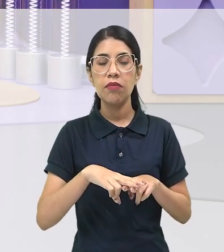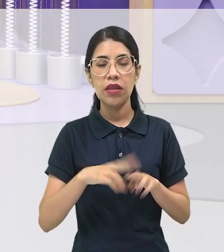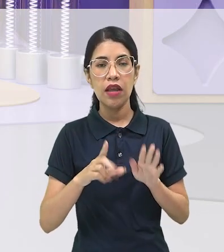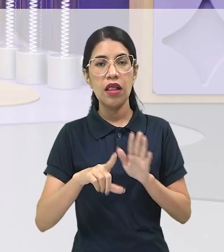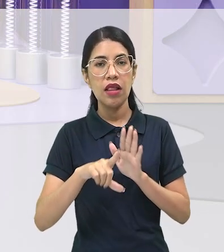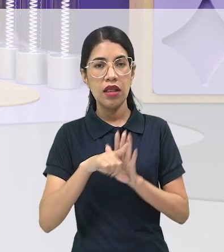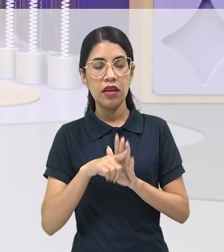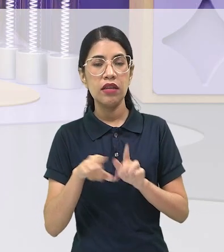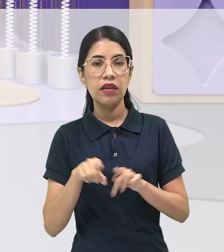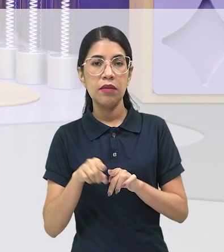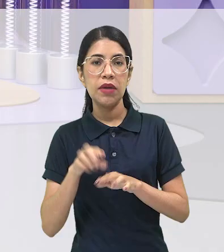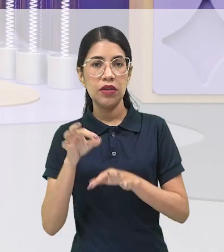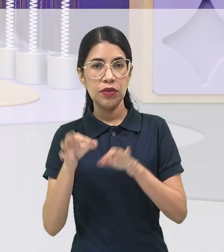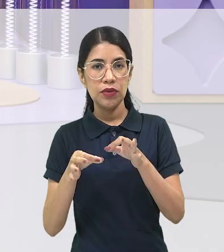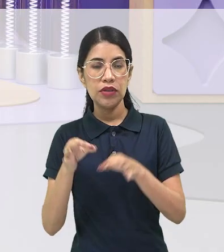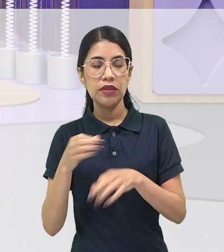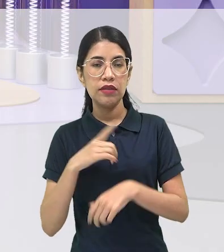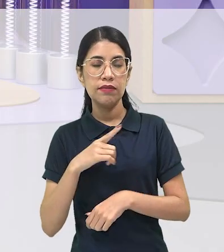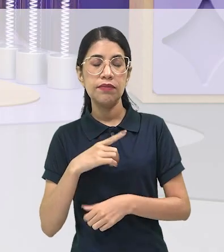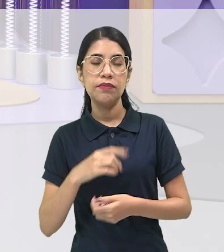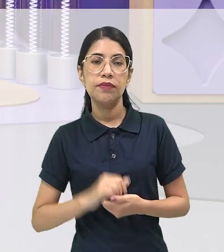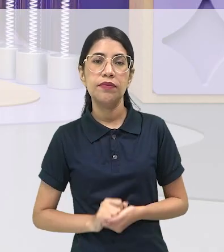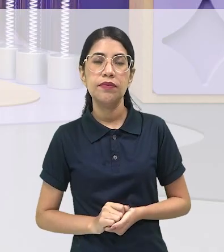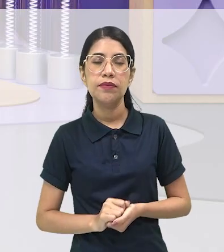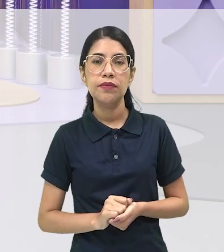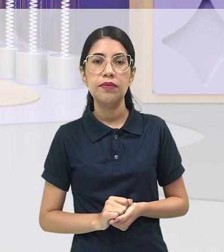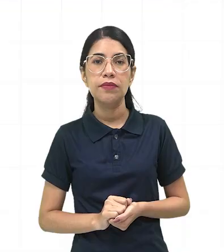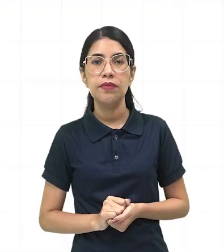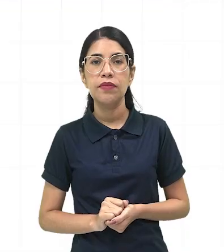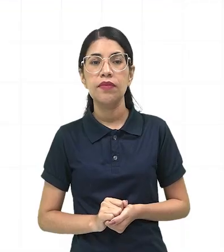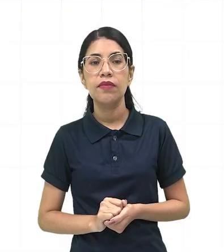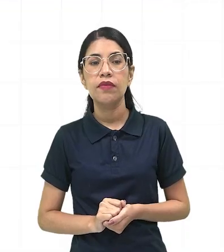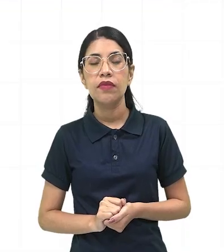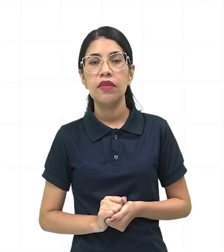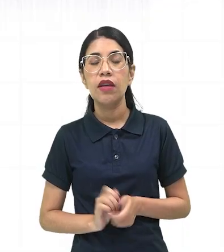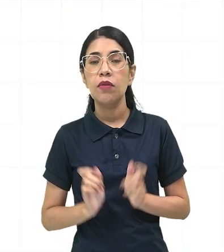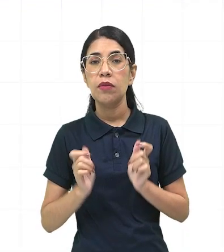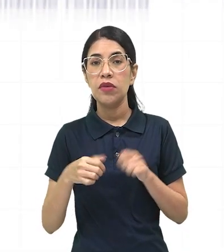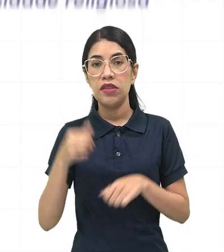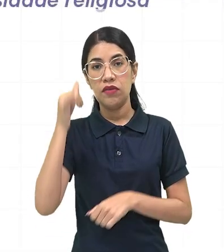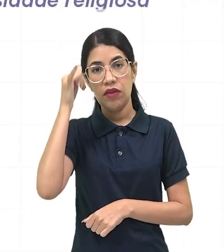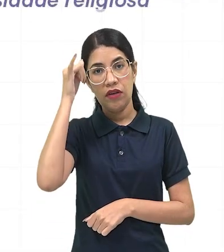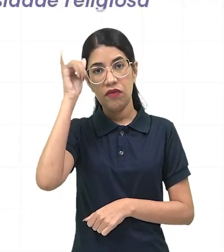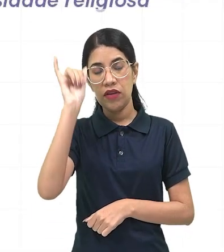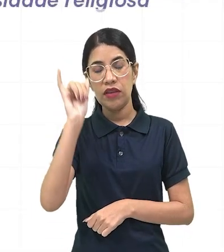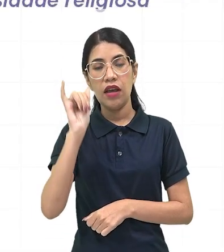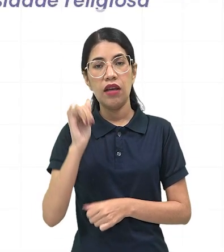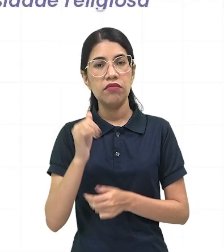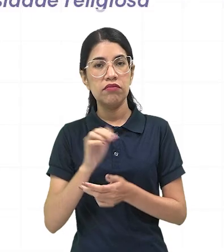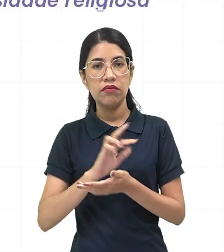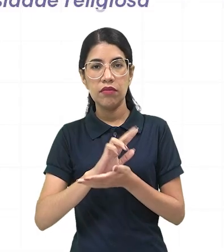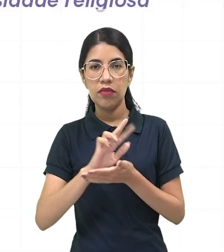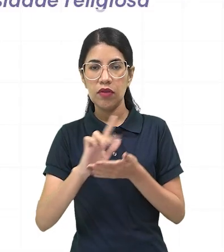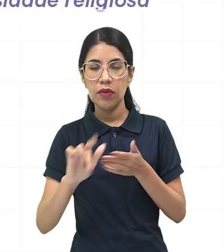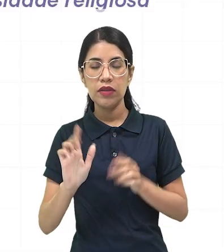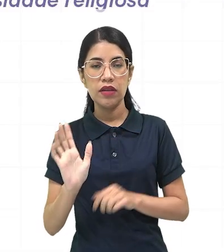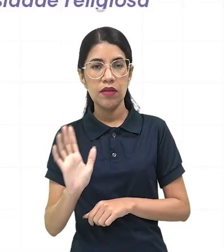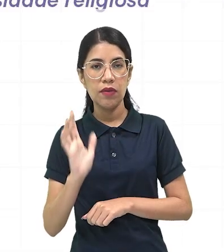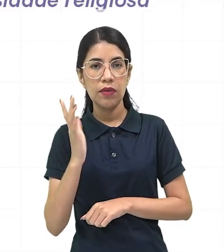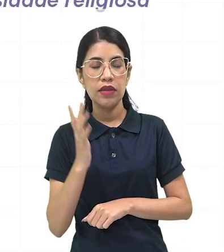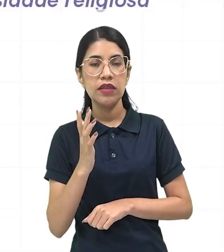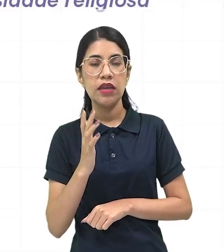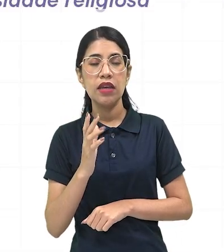jurisprudência, pelas leis brasileiras. Vamos lá. Para evitar essas situações,